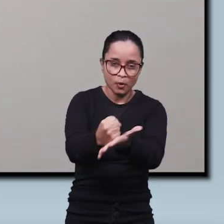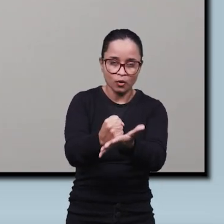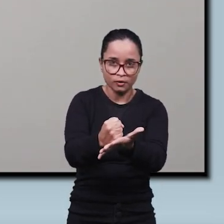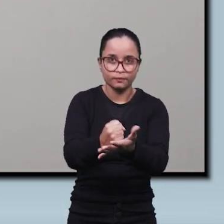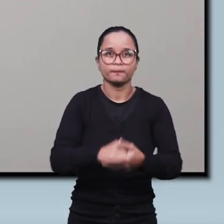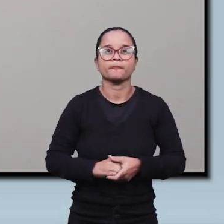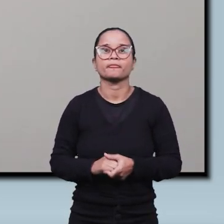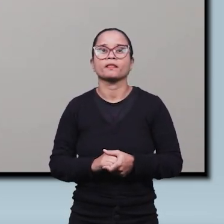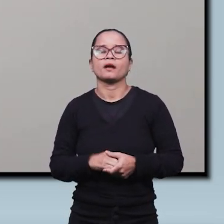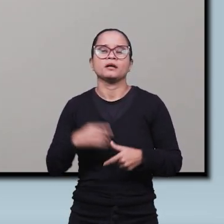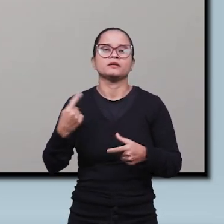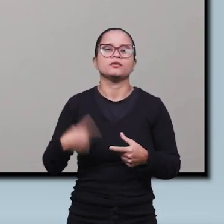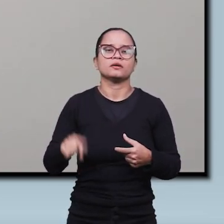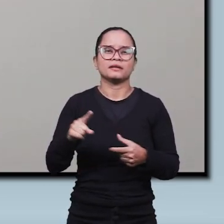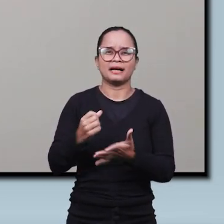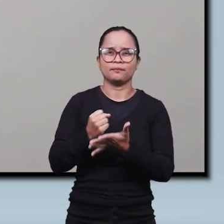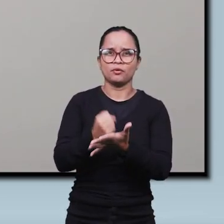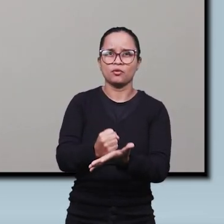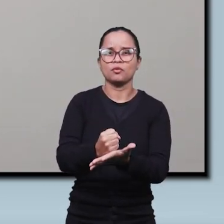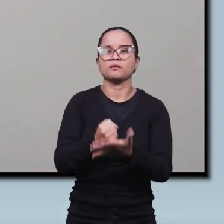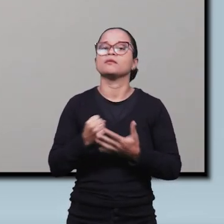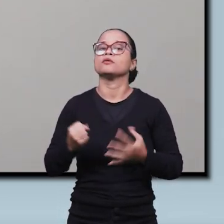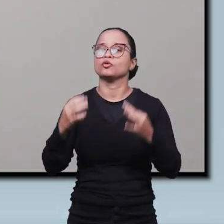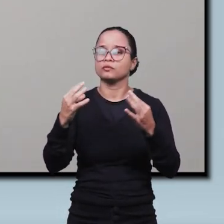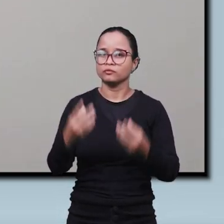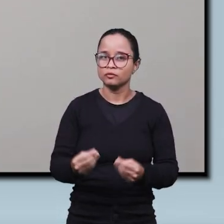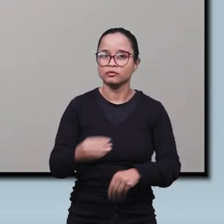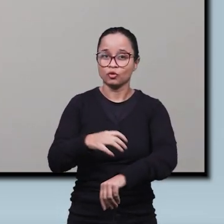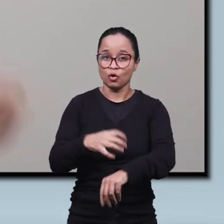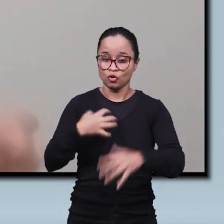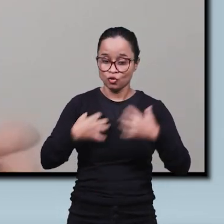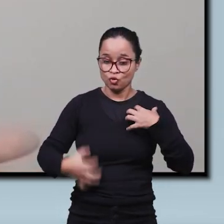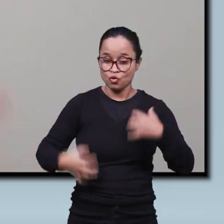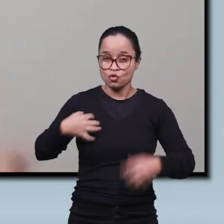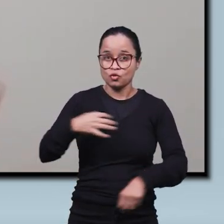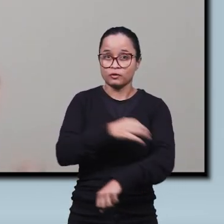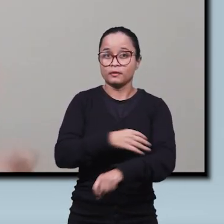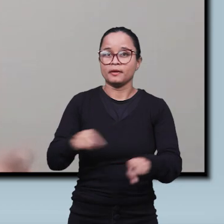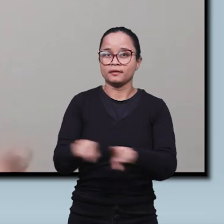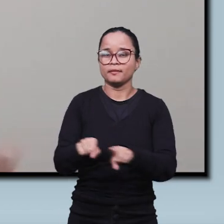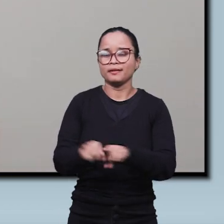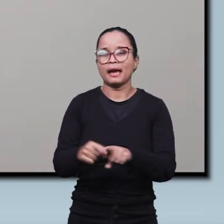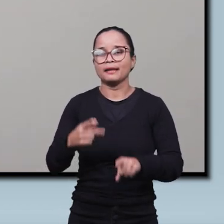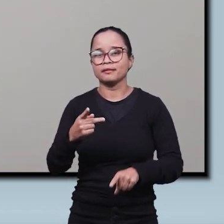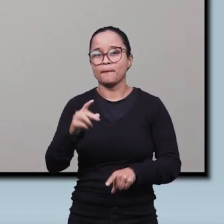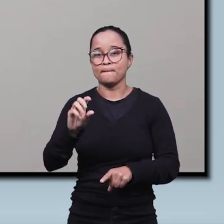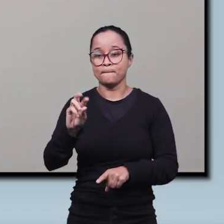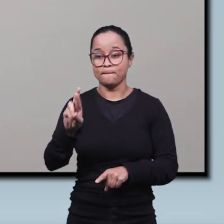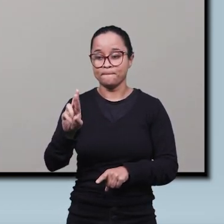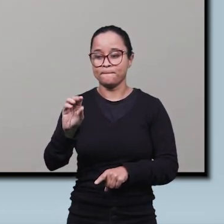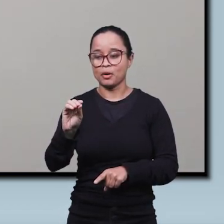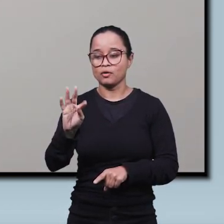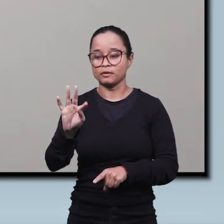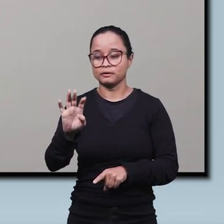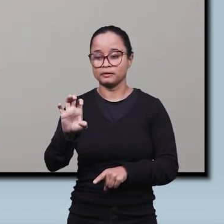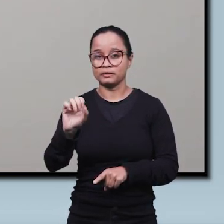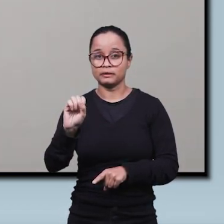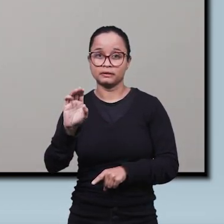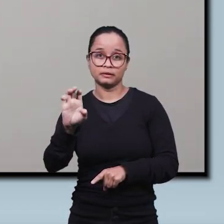processo ou de auxílio e de apoio, mas também nós temos as próteses, né? Que muitas vezes